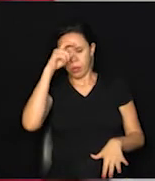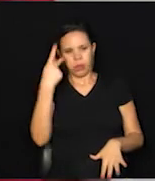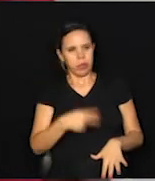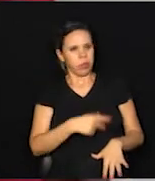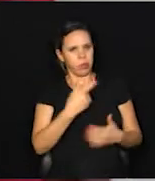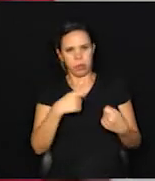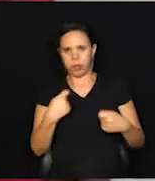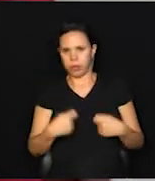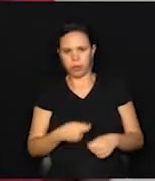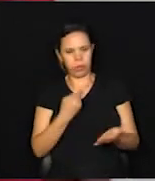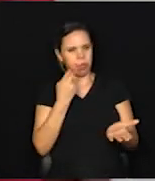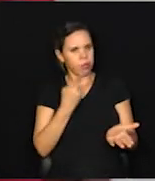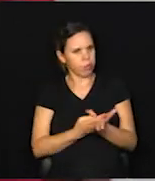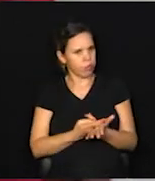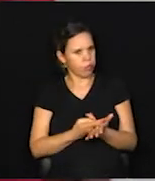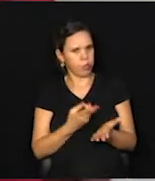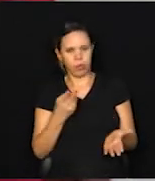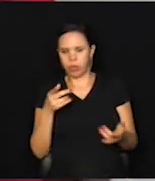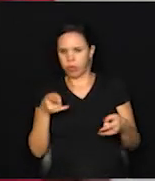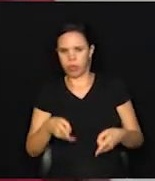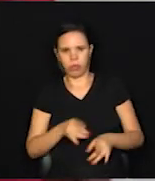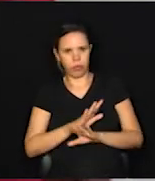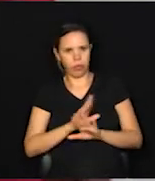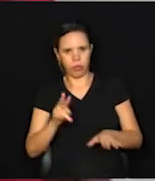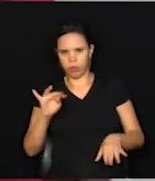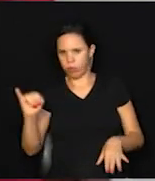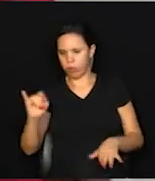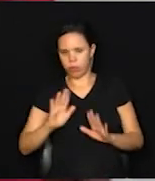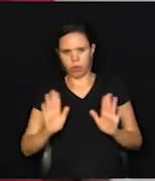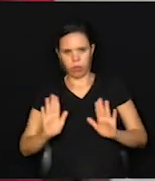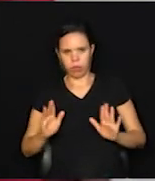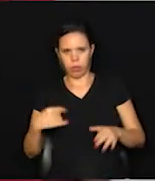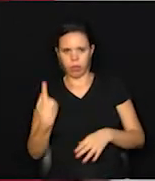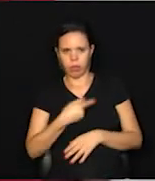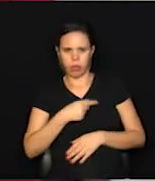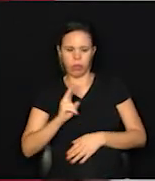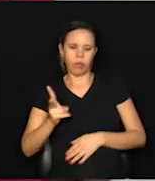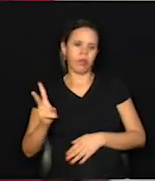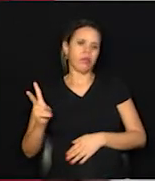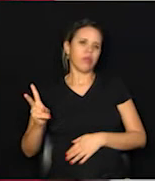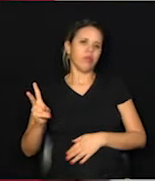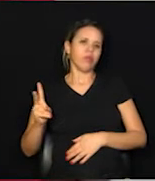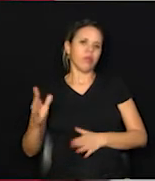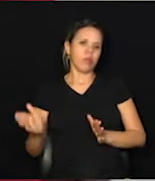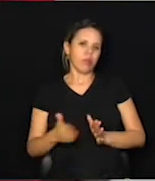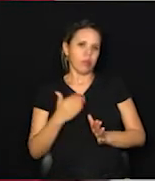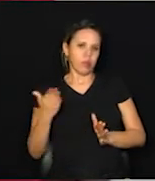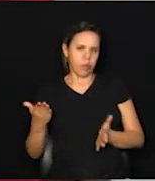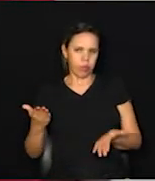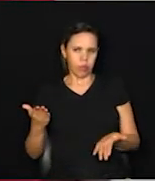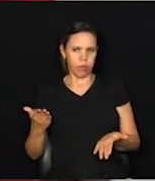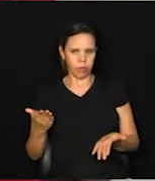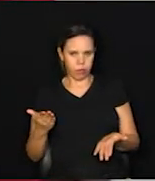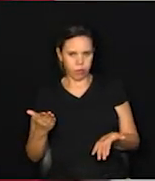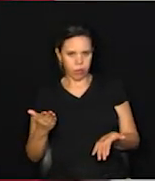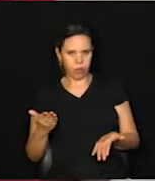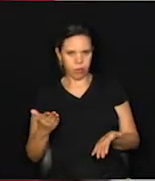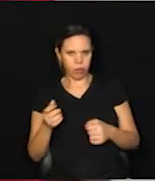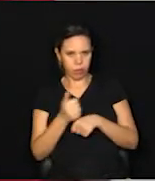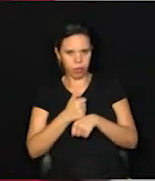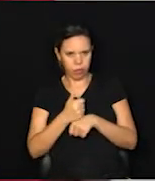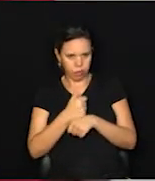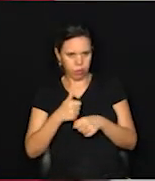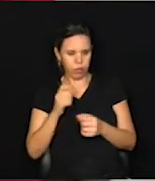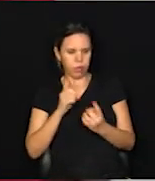requer leito, não requer internação em UTI. Então, nós mantivemos a produção destas